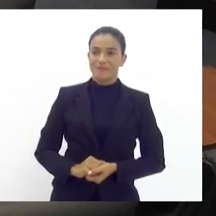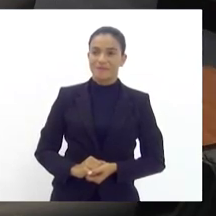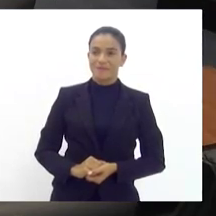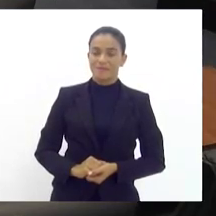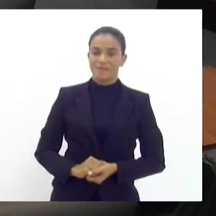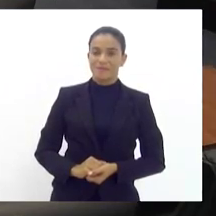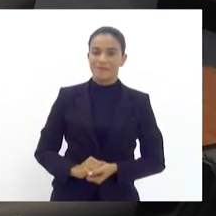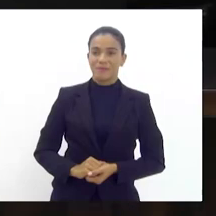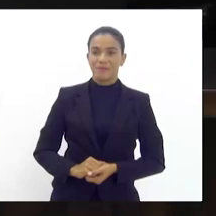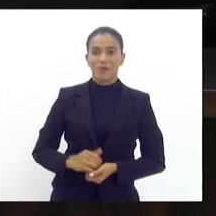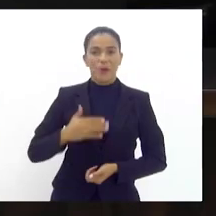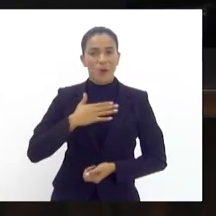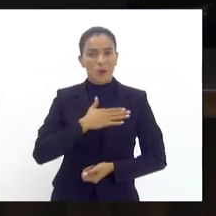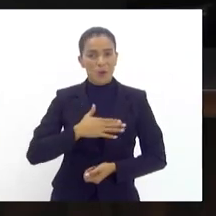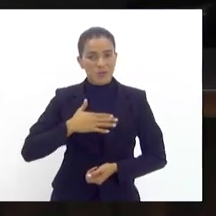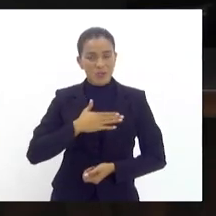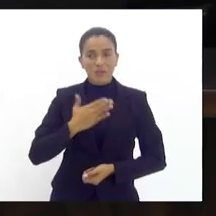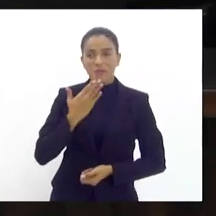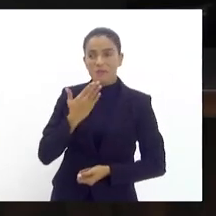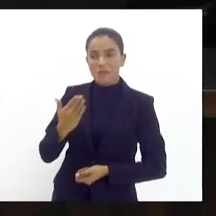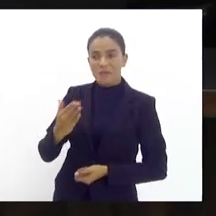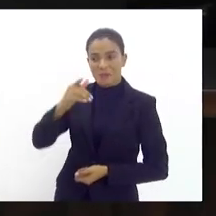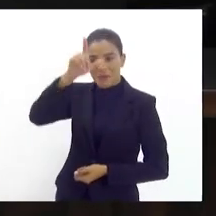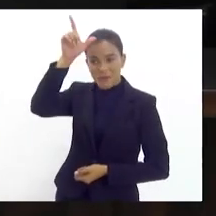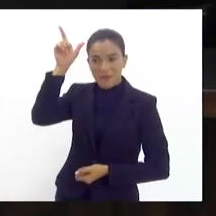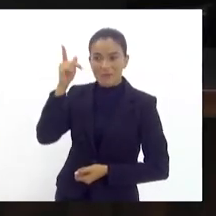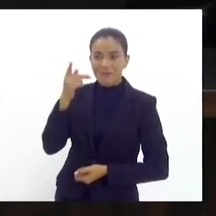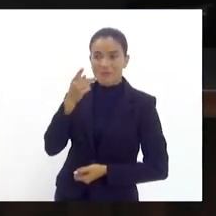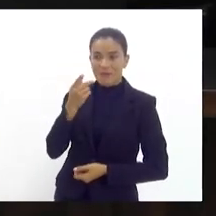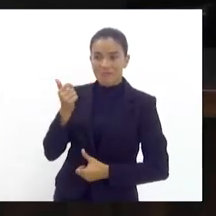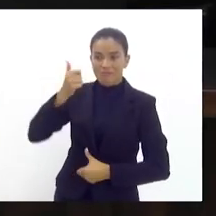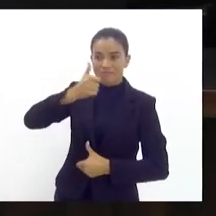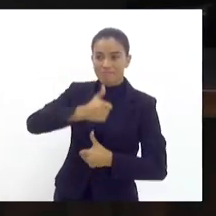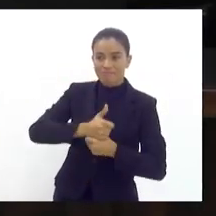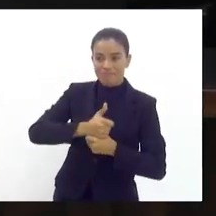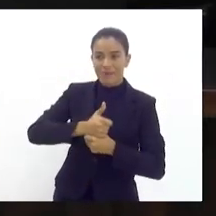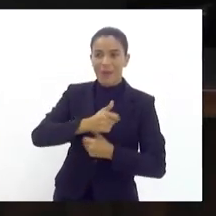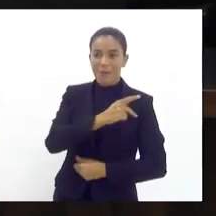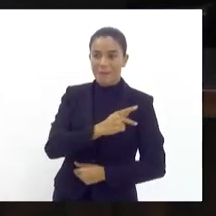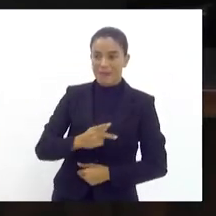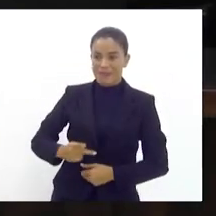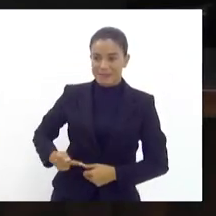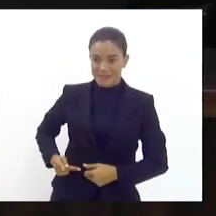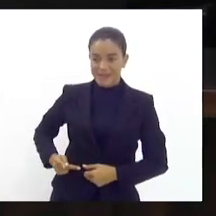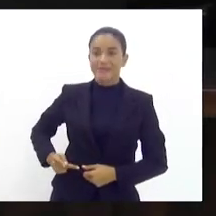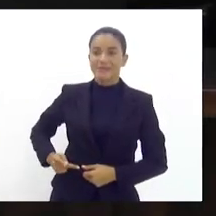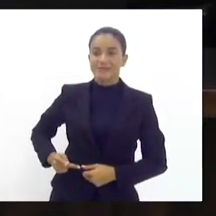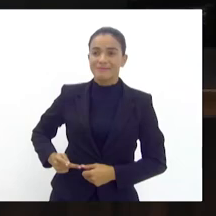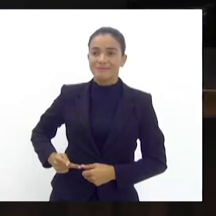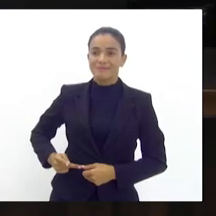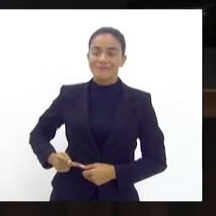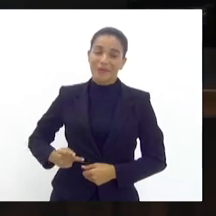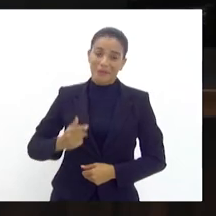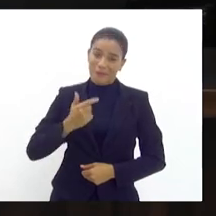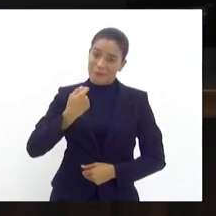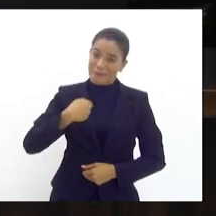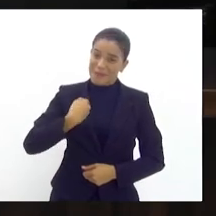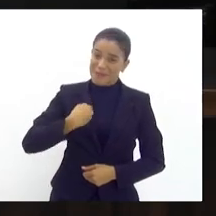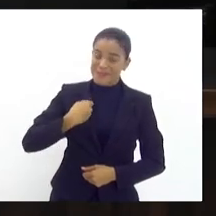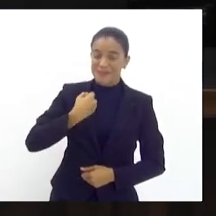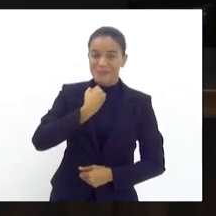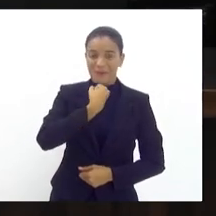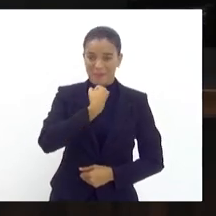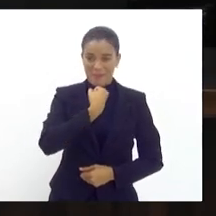gostaria de pedir ao Deputado Luiz Paulo que assumisse a presidência por gentileza que eu vou usar o